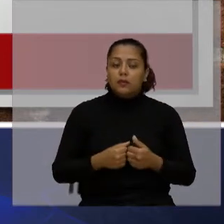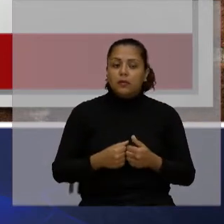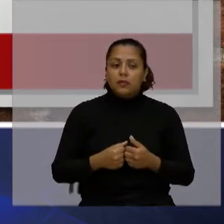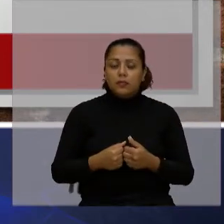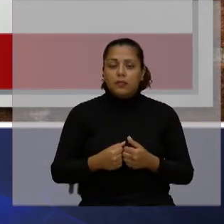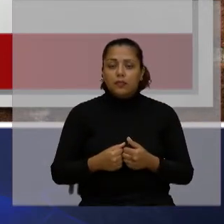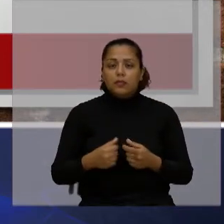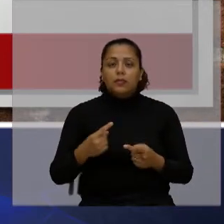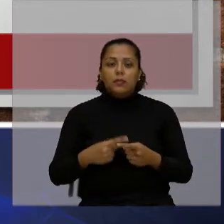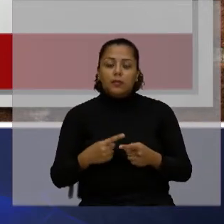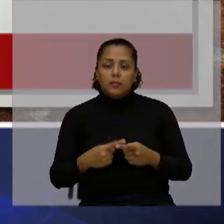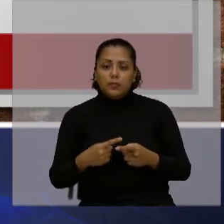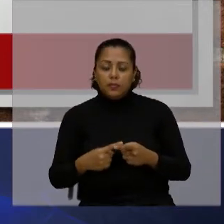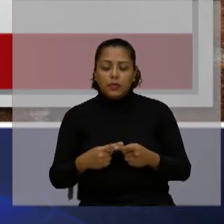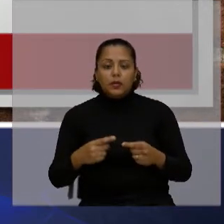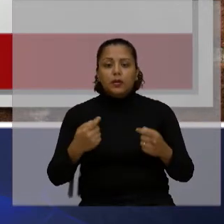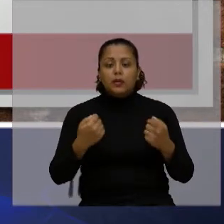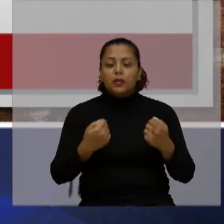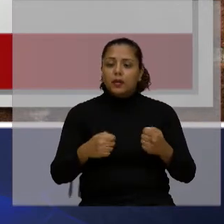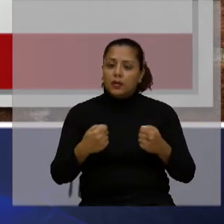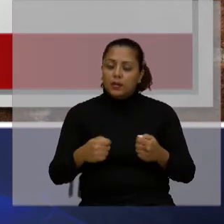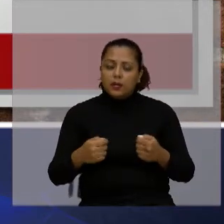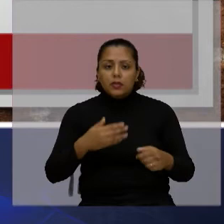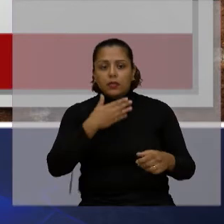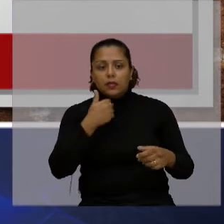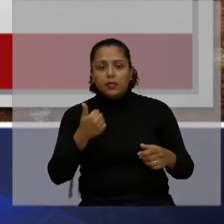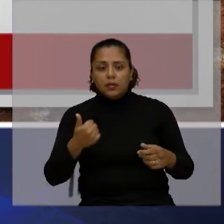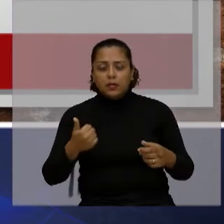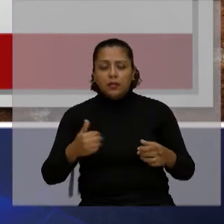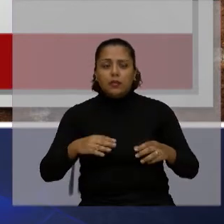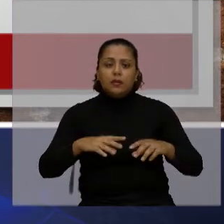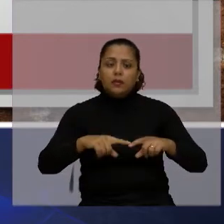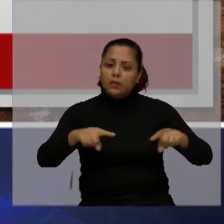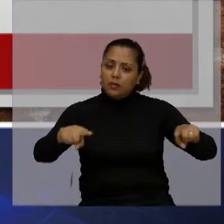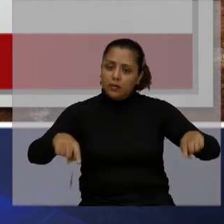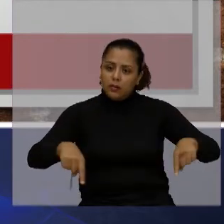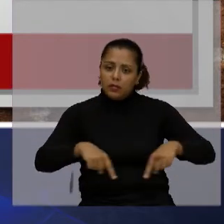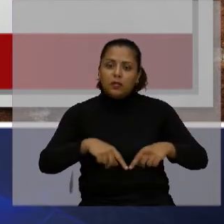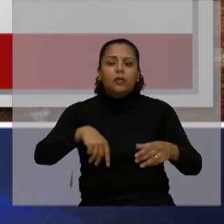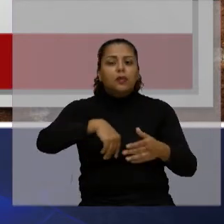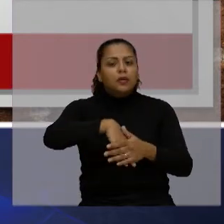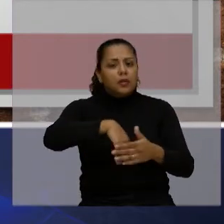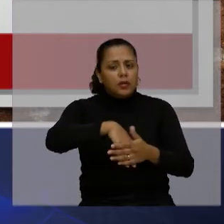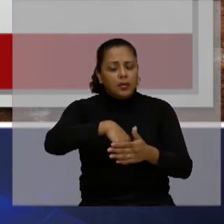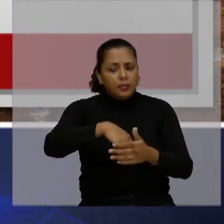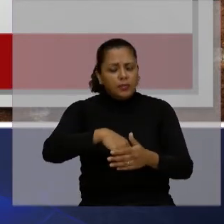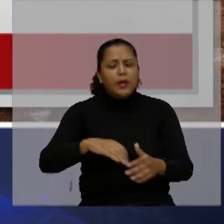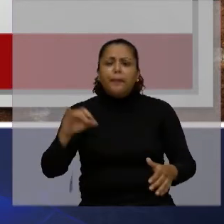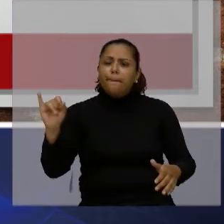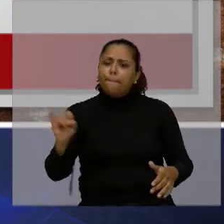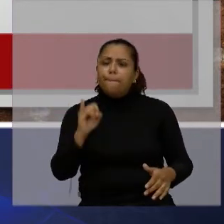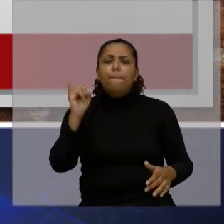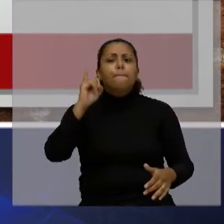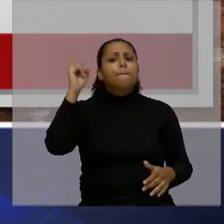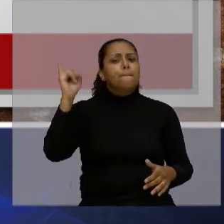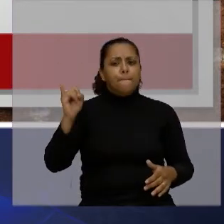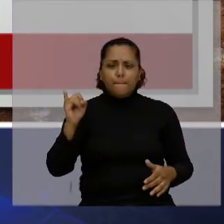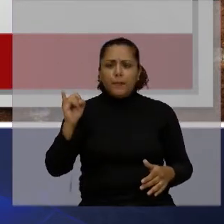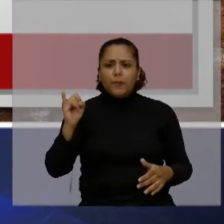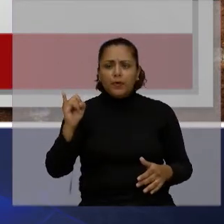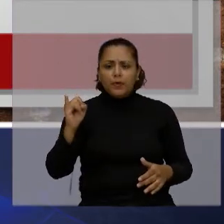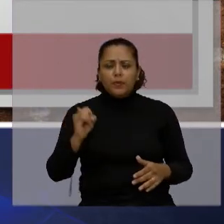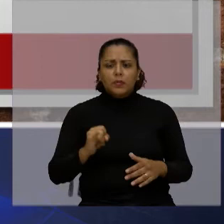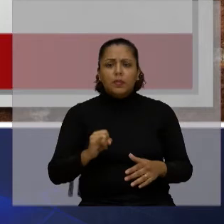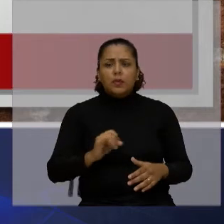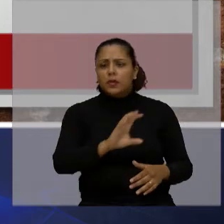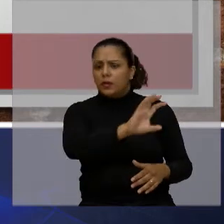comunidade tem. E o campo é realmente, de fato, algo muito importante para aquela região.